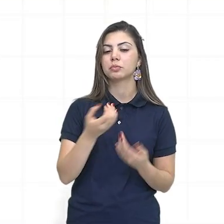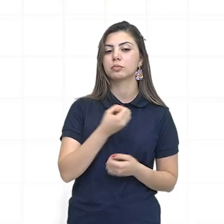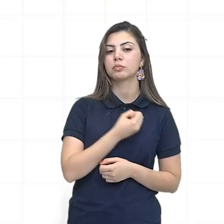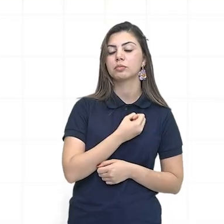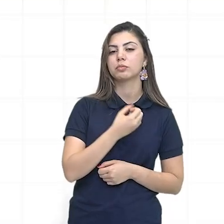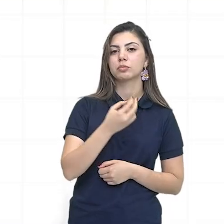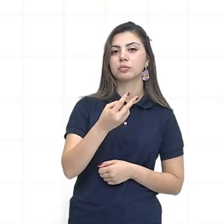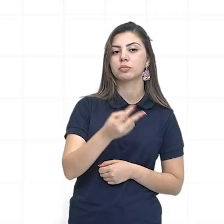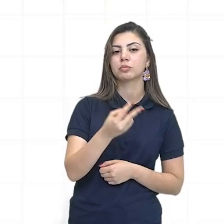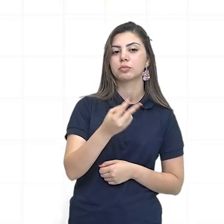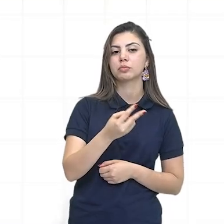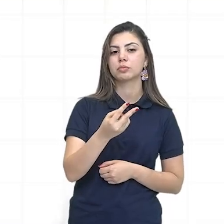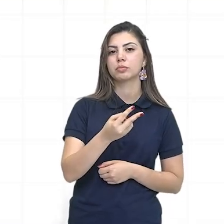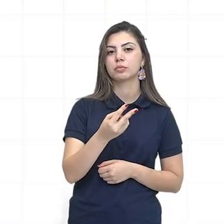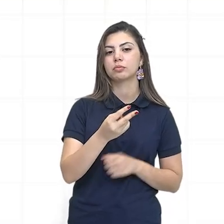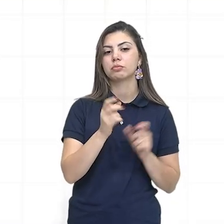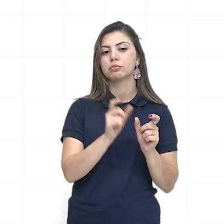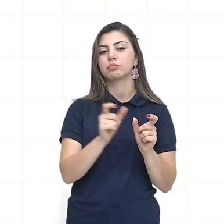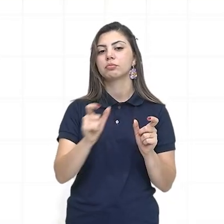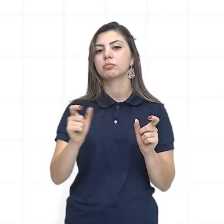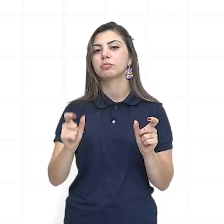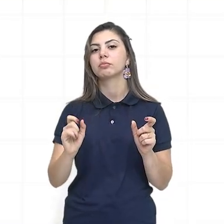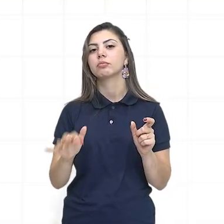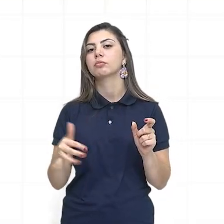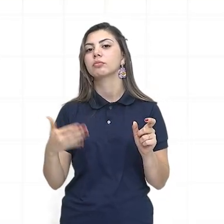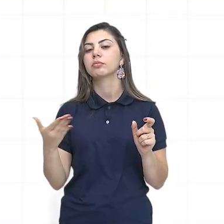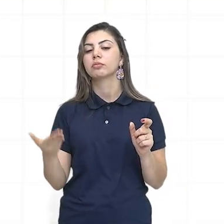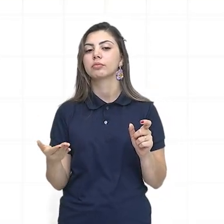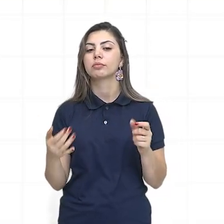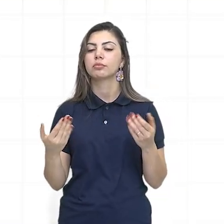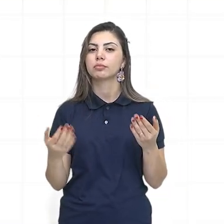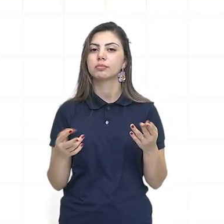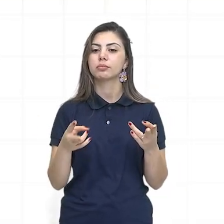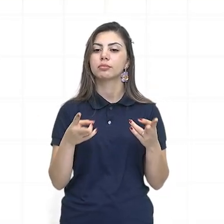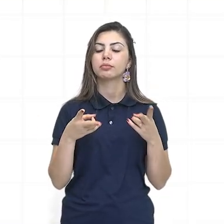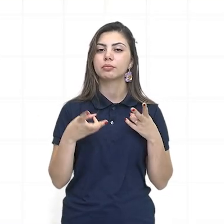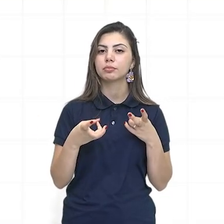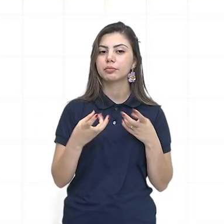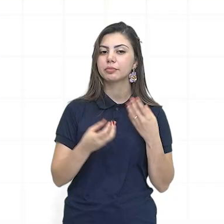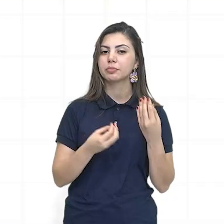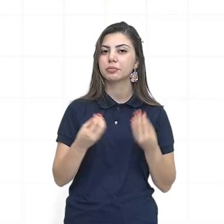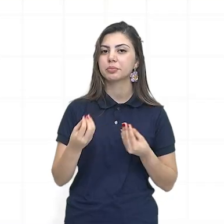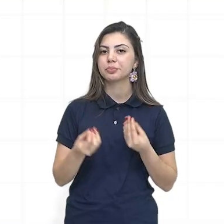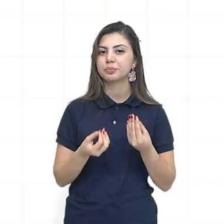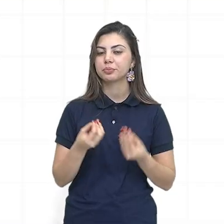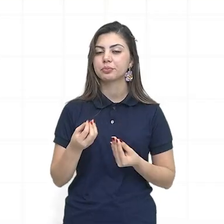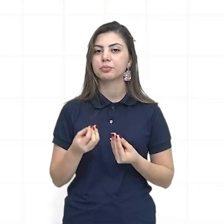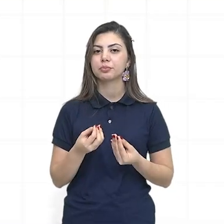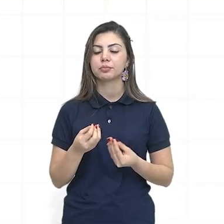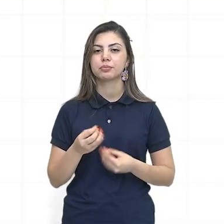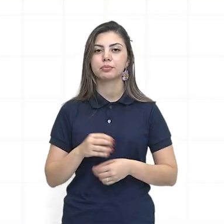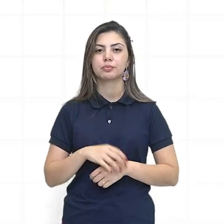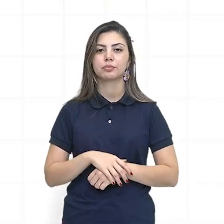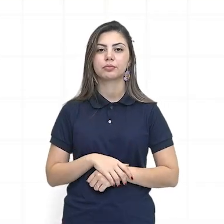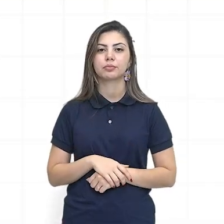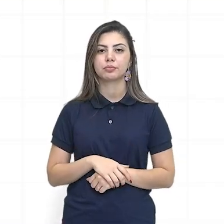Qual o valor posicional do algarismo 2? Então, observe que ele está posicionado, né,